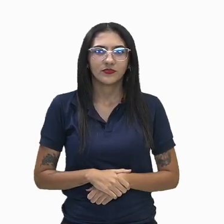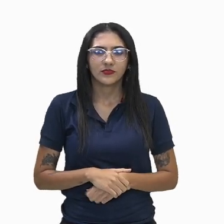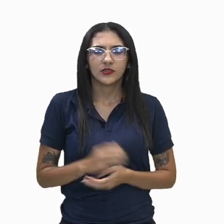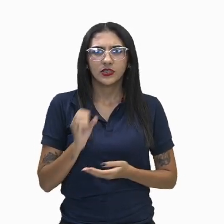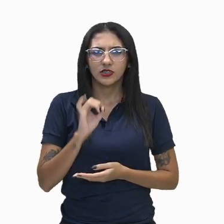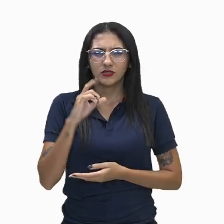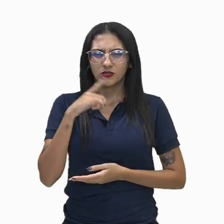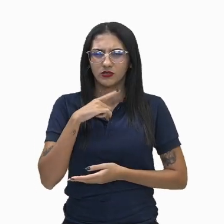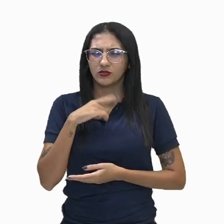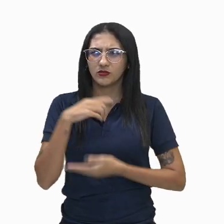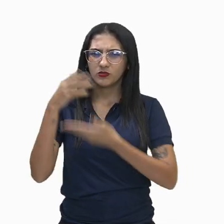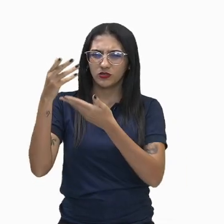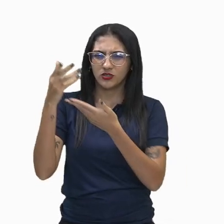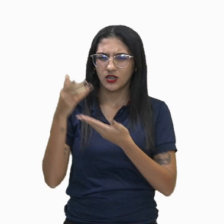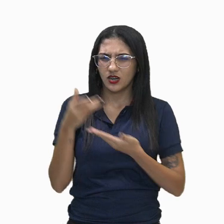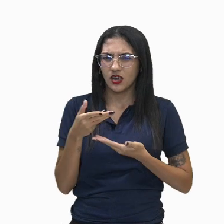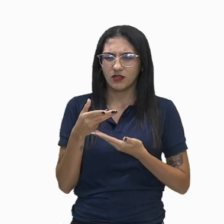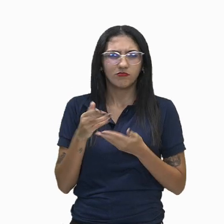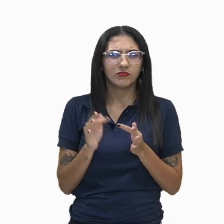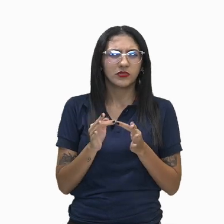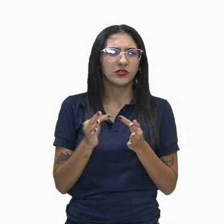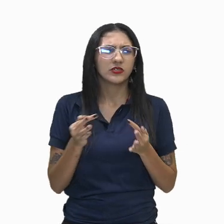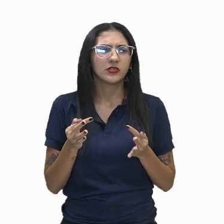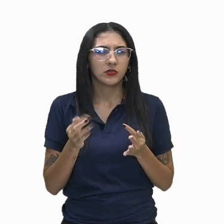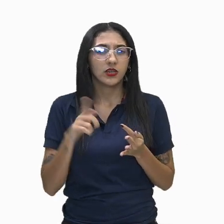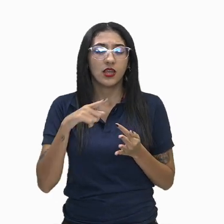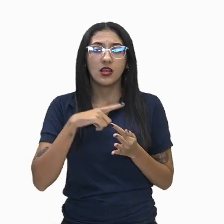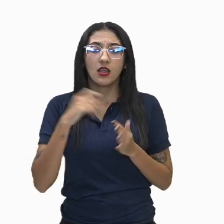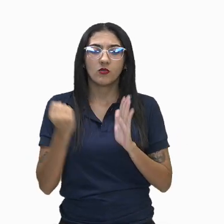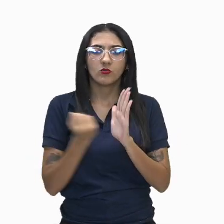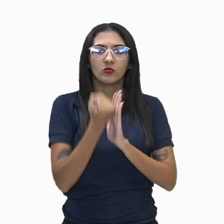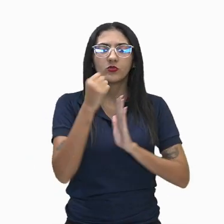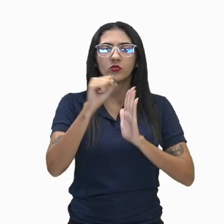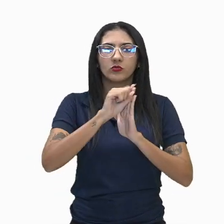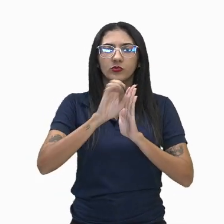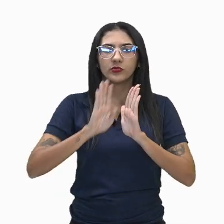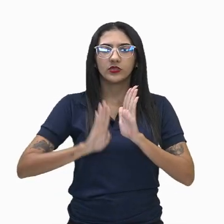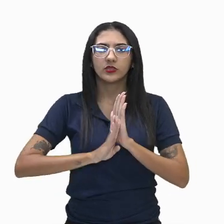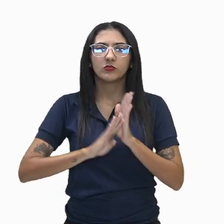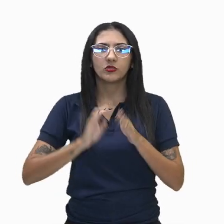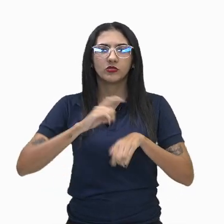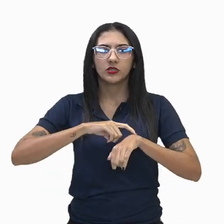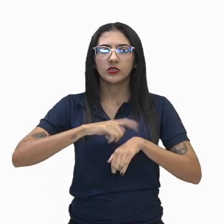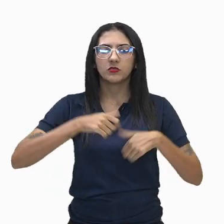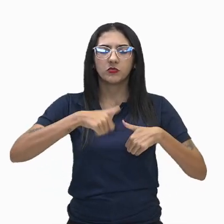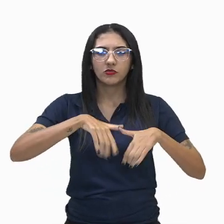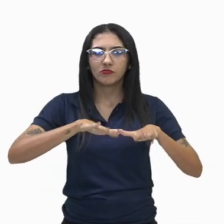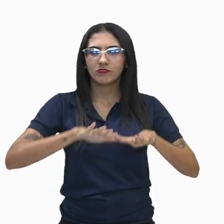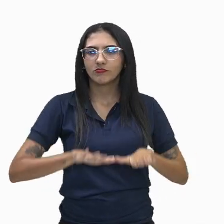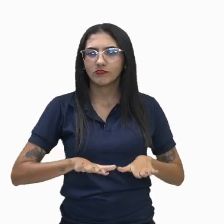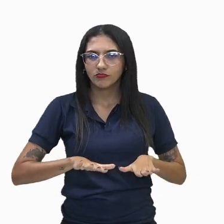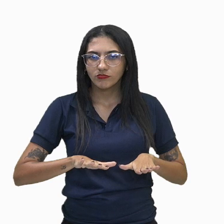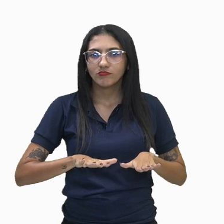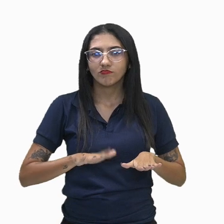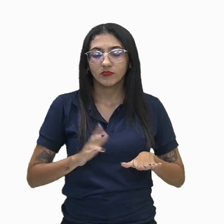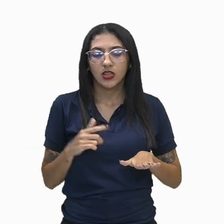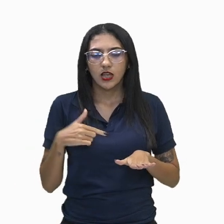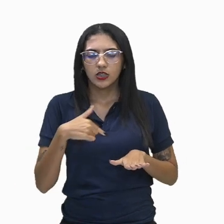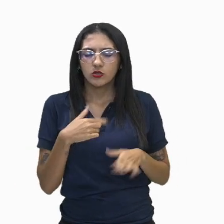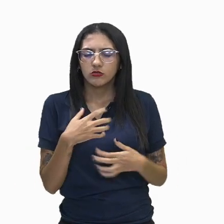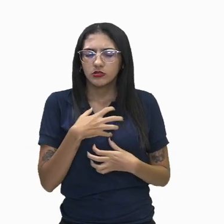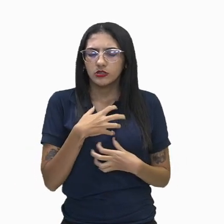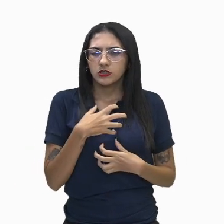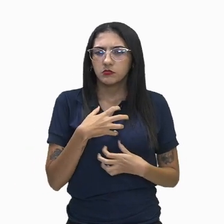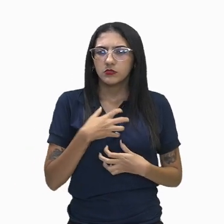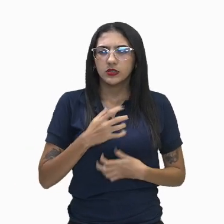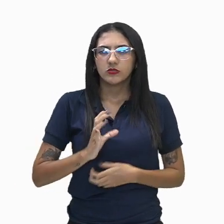simples chegar, que seja o símbolo de um tempo de demoras e permanência, que nossa fome de amor